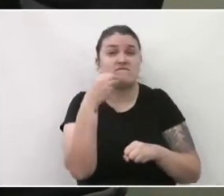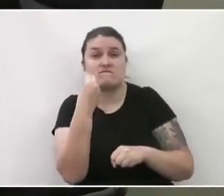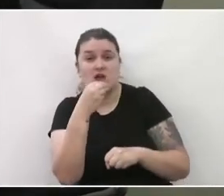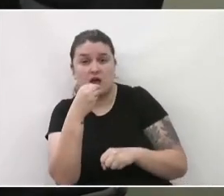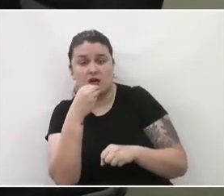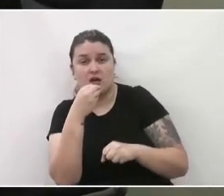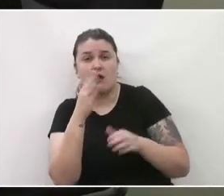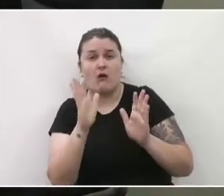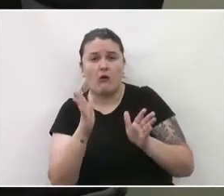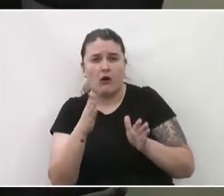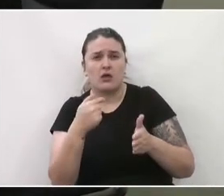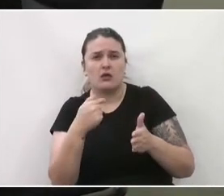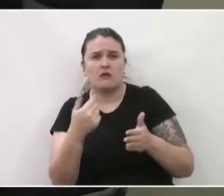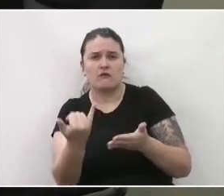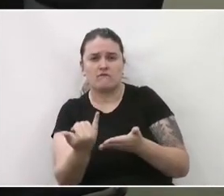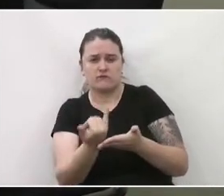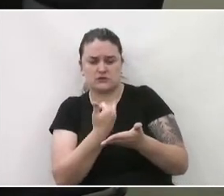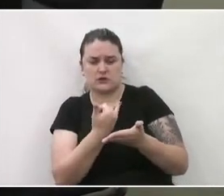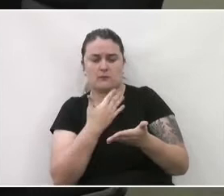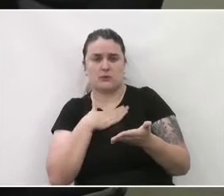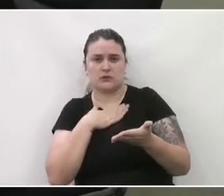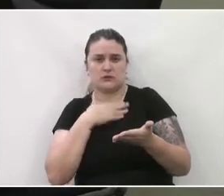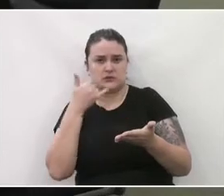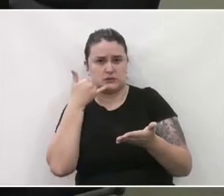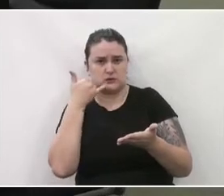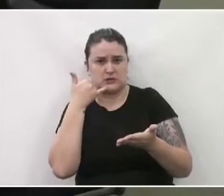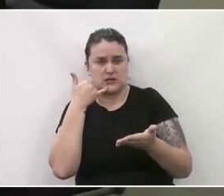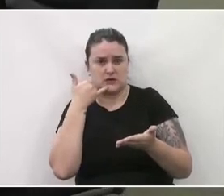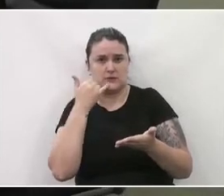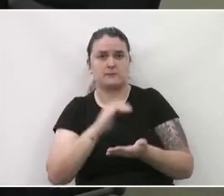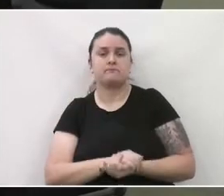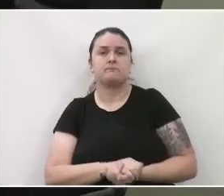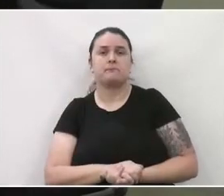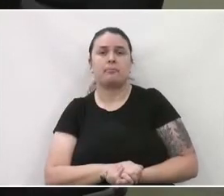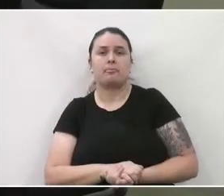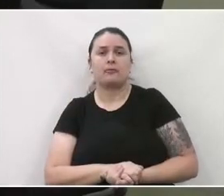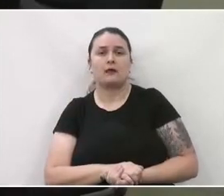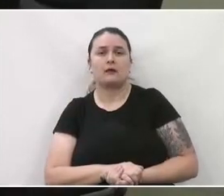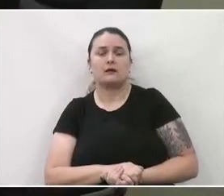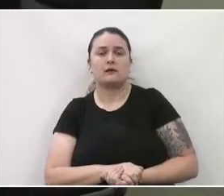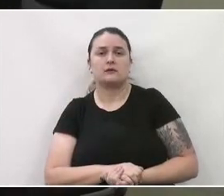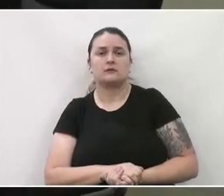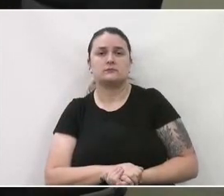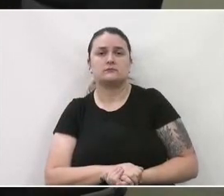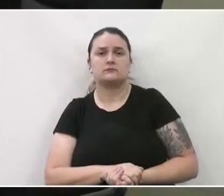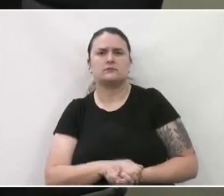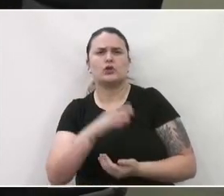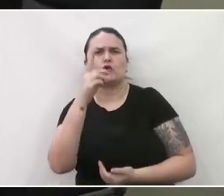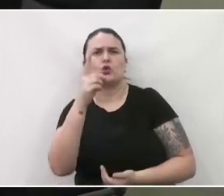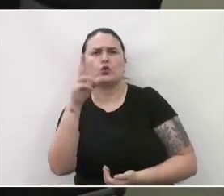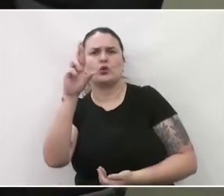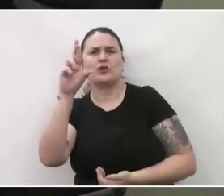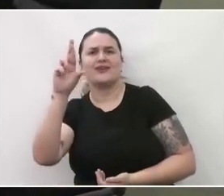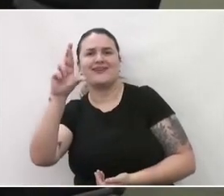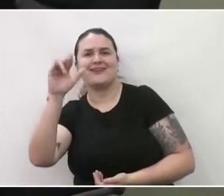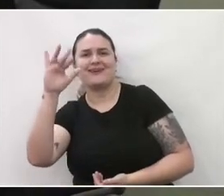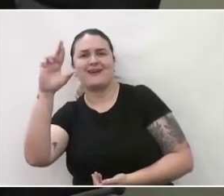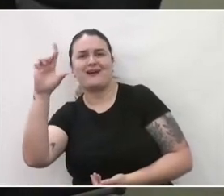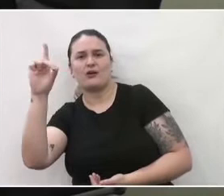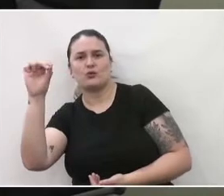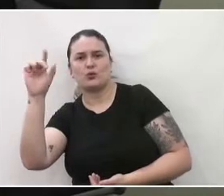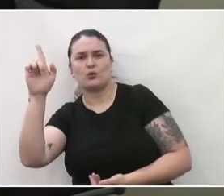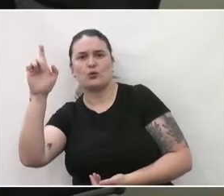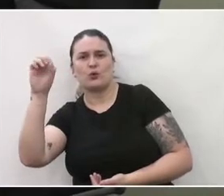muito recente que eu acabei de receber aqui no meu celular agora, está aqui, se quiser eu passo para o senhor. O doutor Ricardo Gomes de